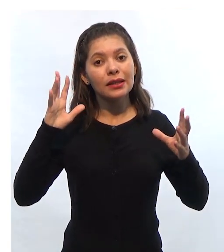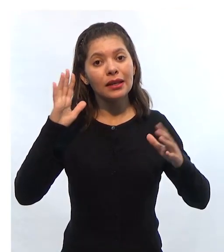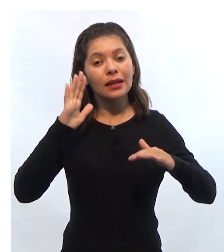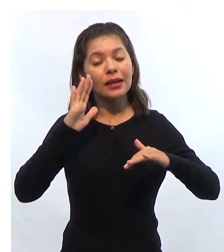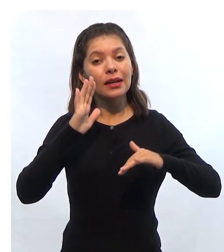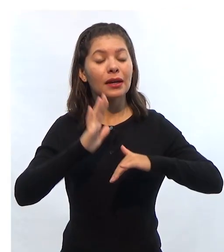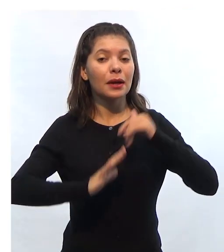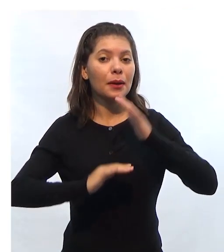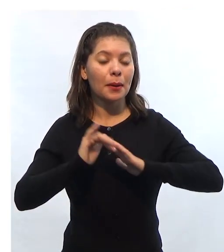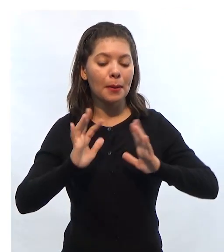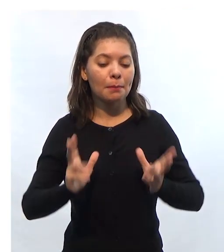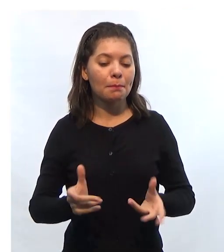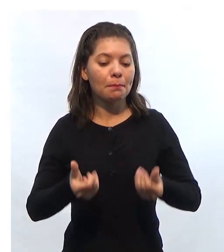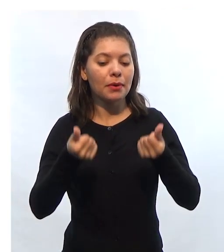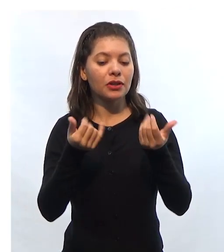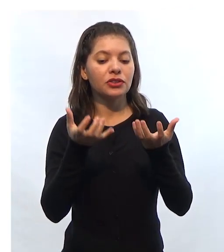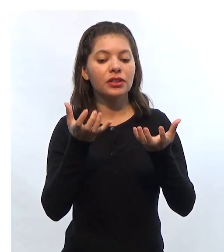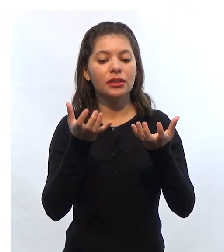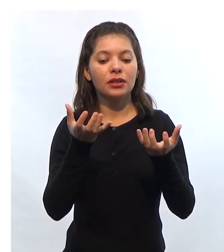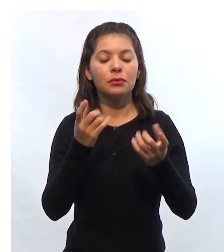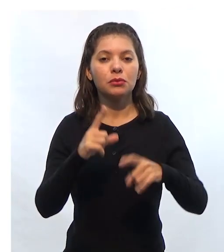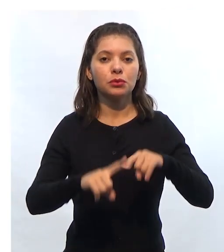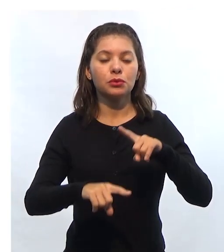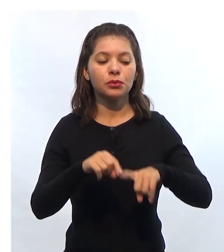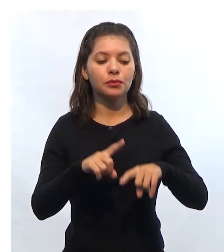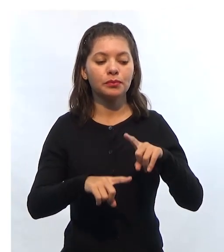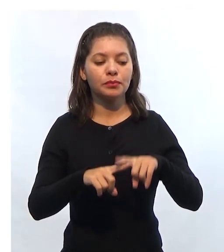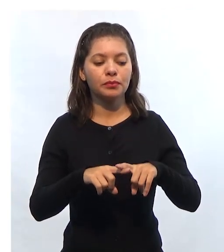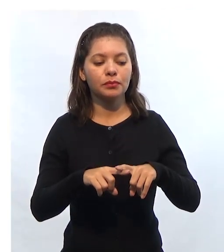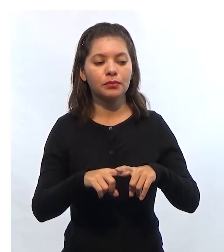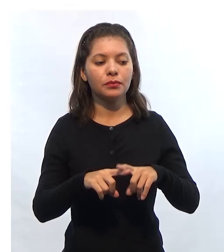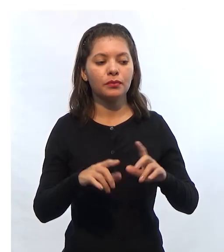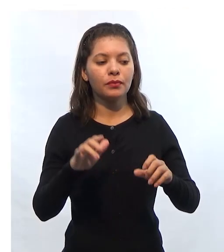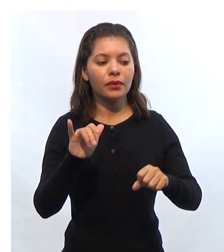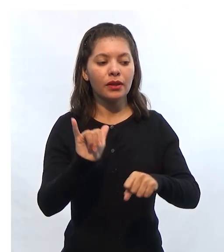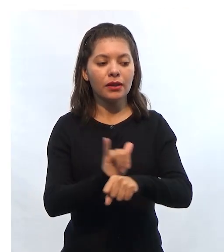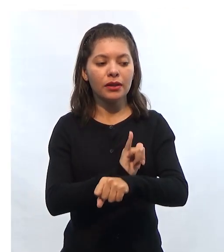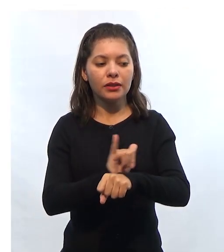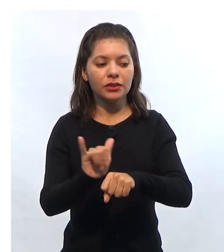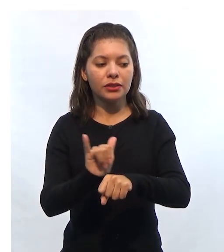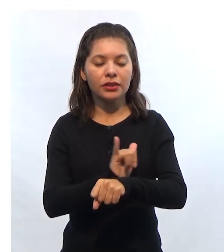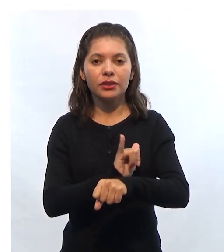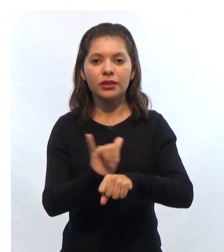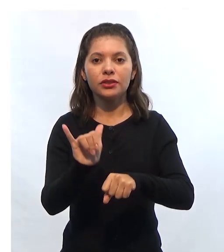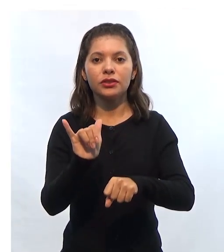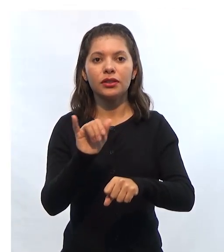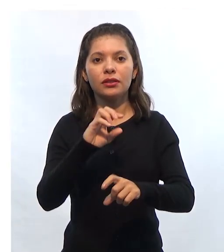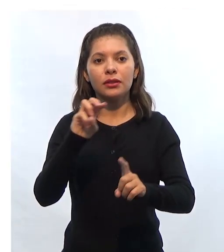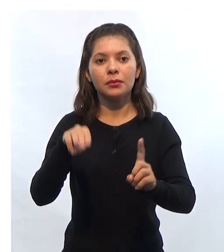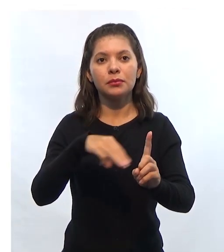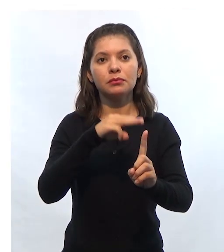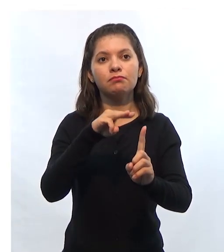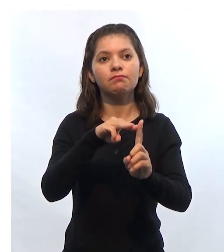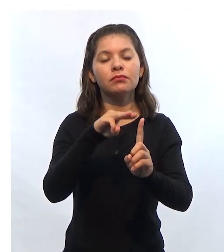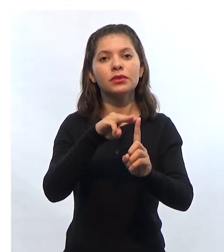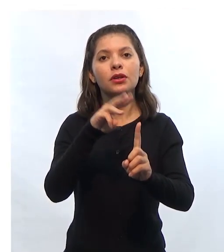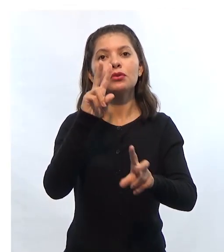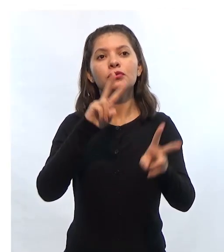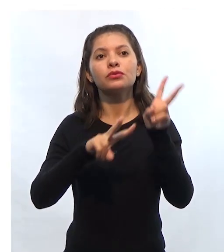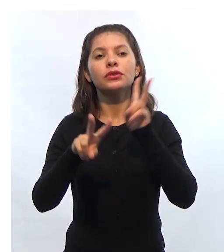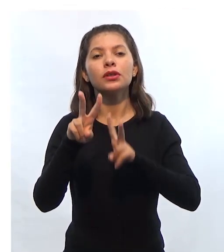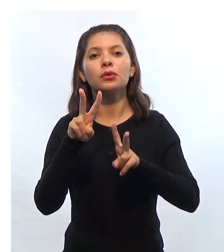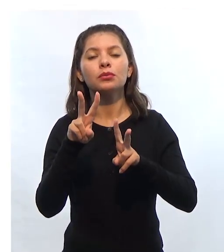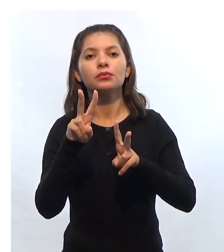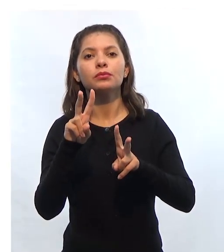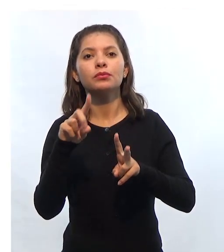têm capacidade de querer o nosso produto. A estratégia de segmentação deriva da missão e da visão da